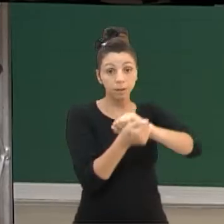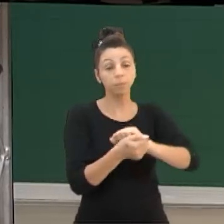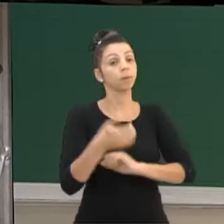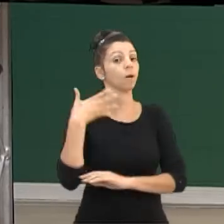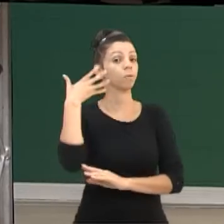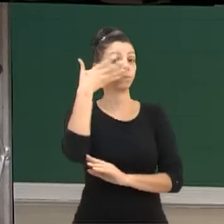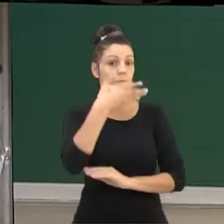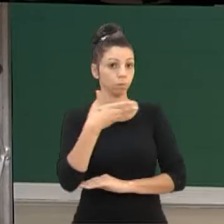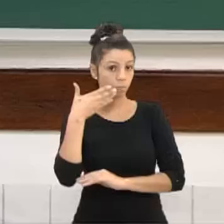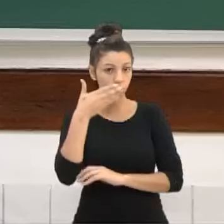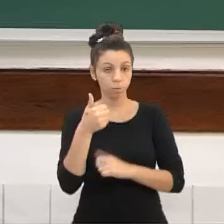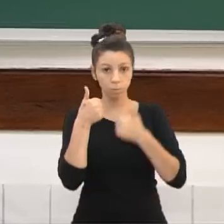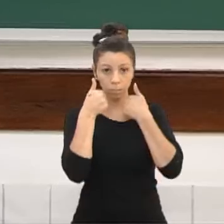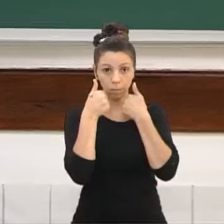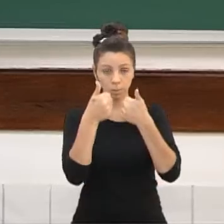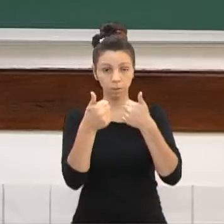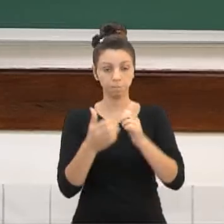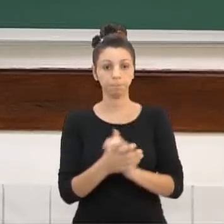ok, pessoal?